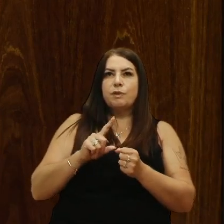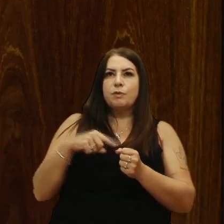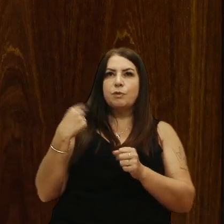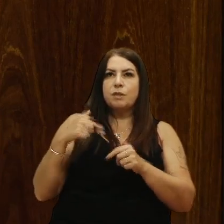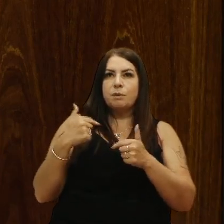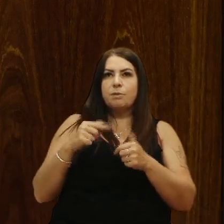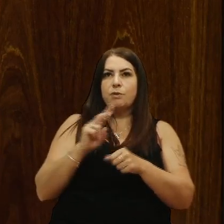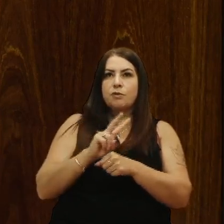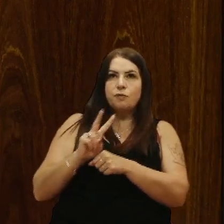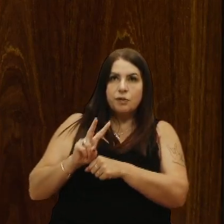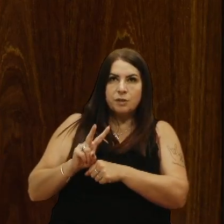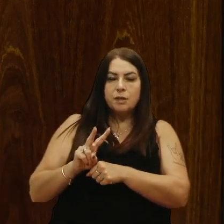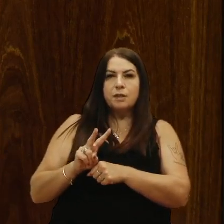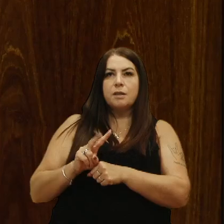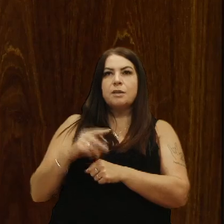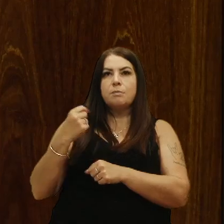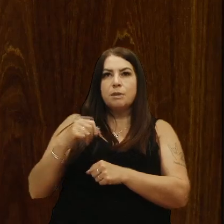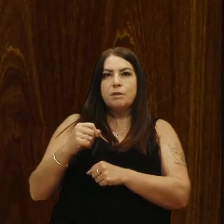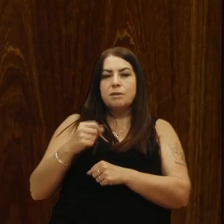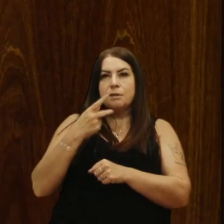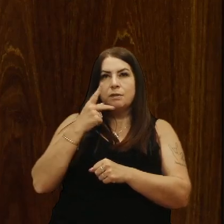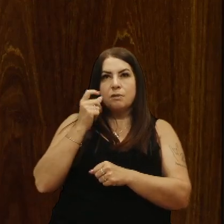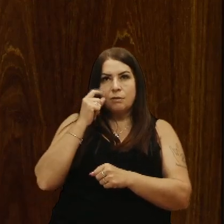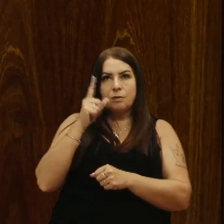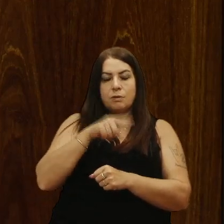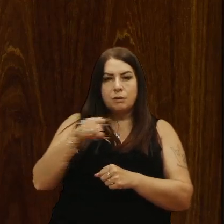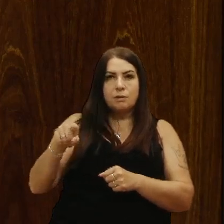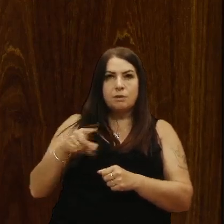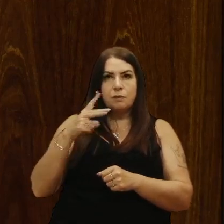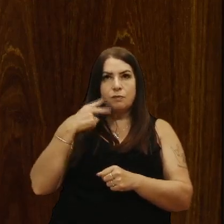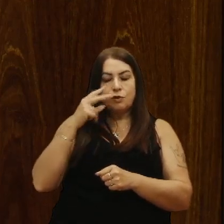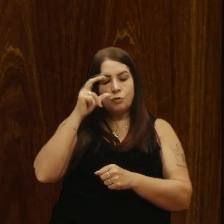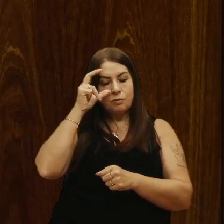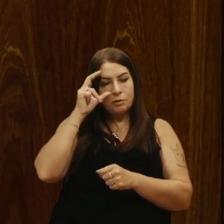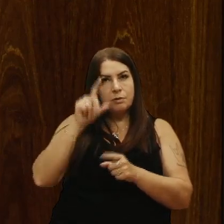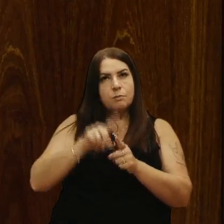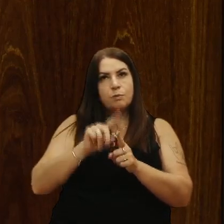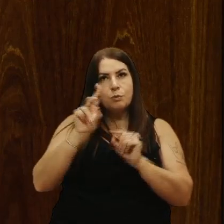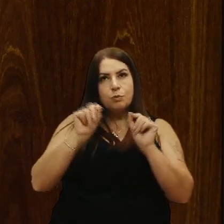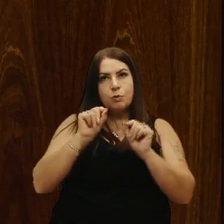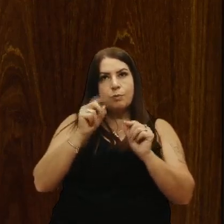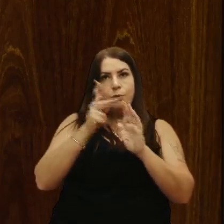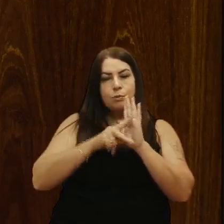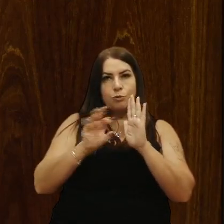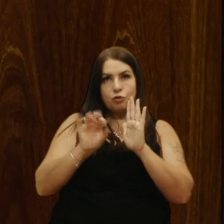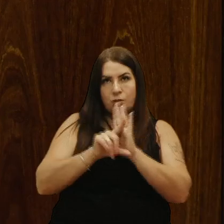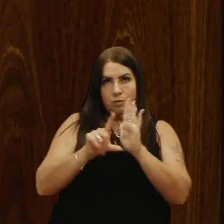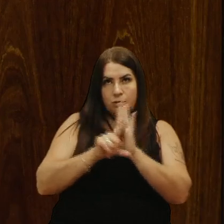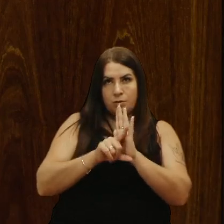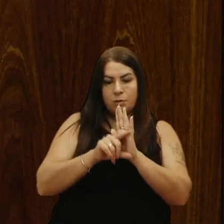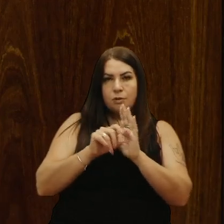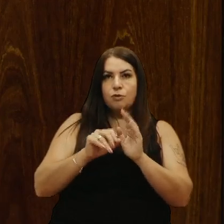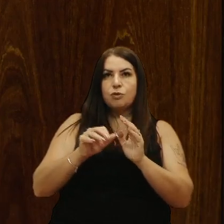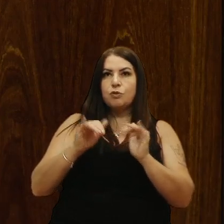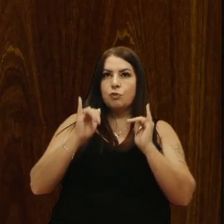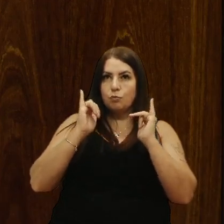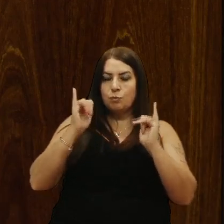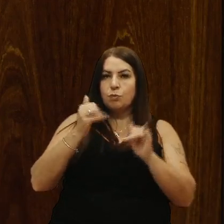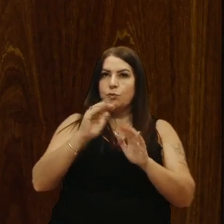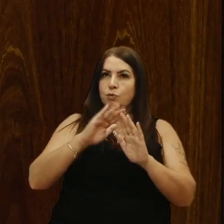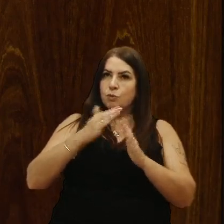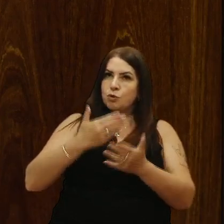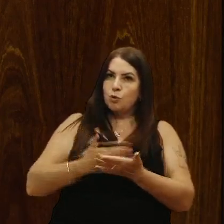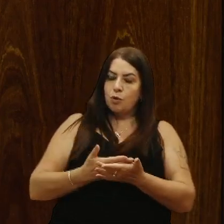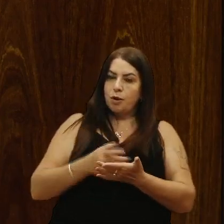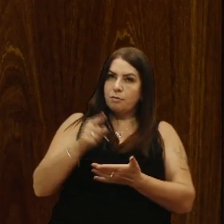trabalho de fiscalizar. E eu preciso lhe alertar, vereadora Sandra, que sobre o seu projeto do transporte escolar que